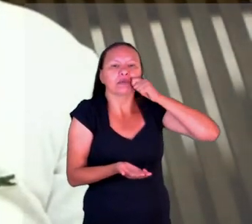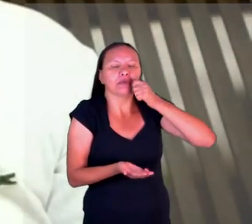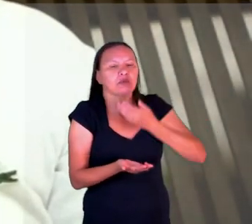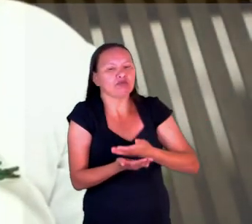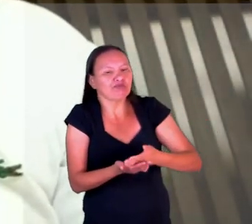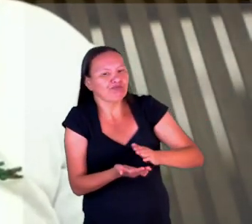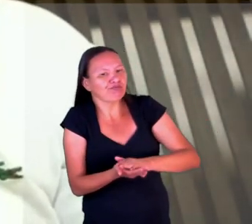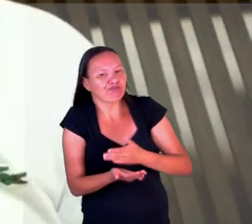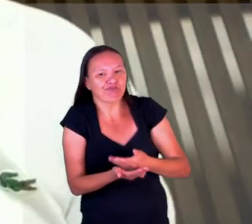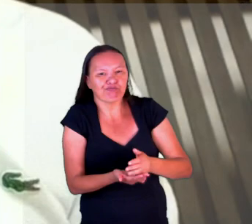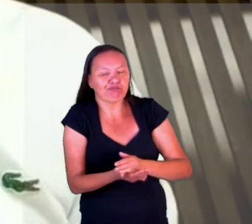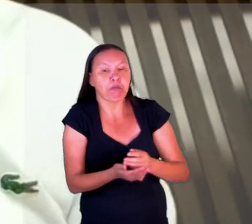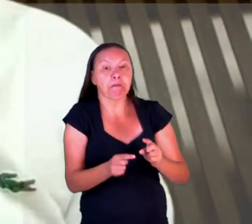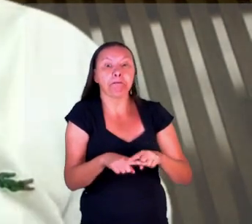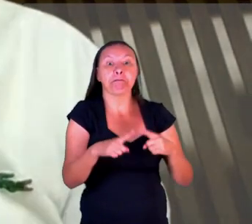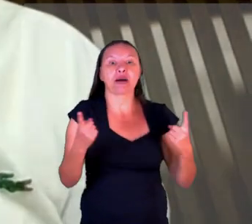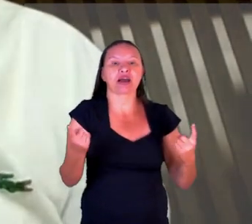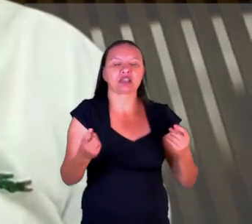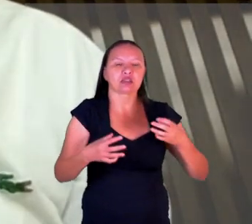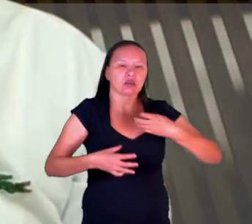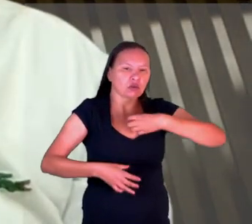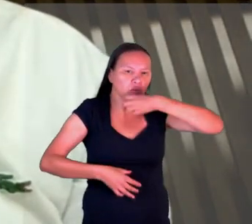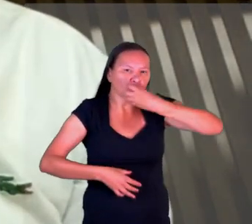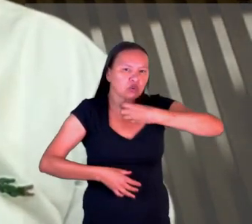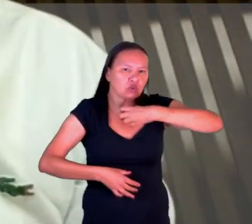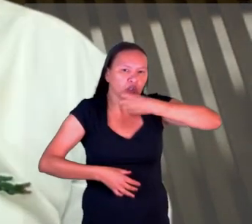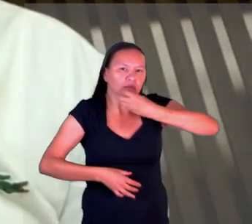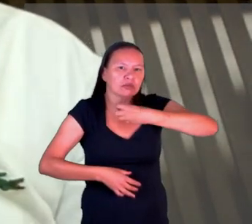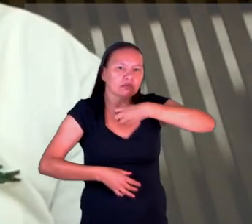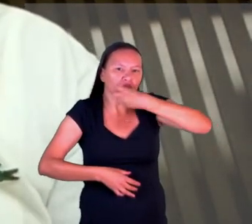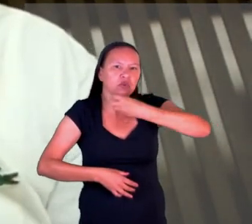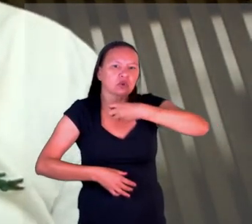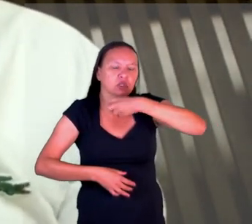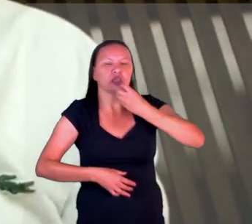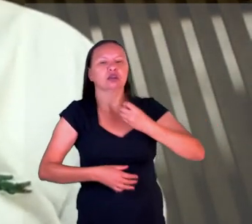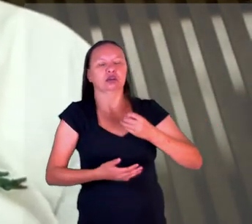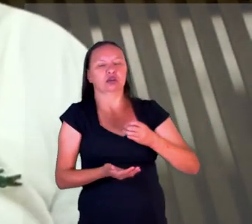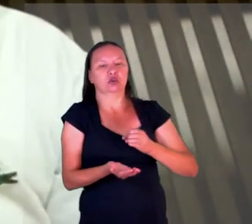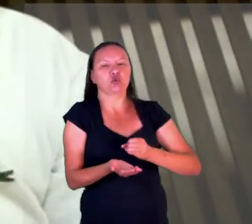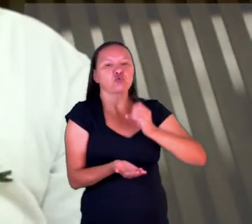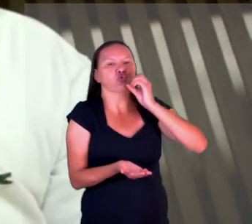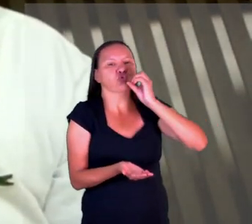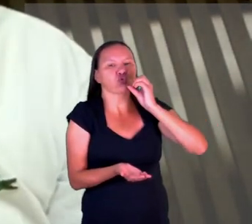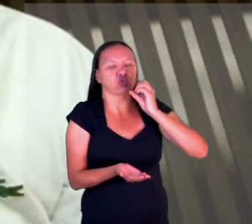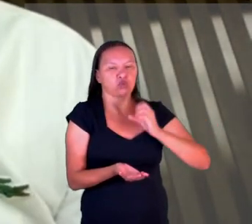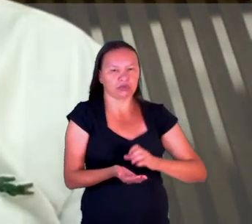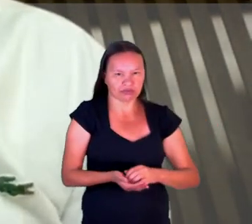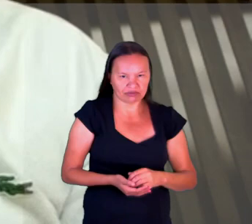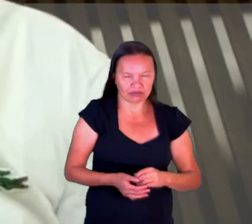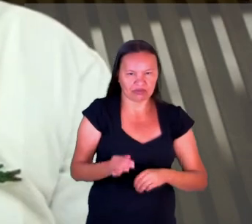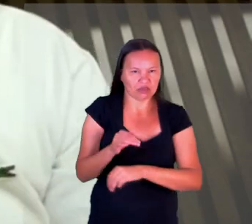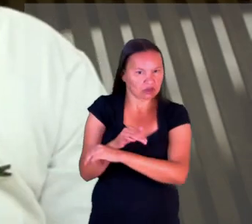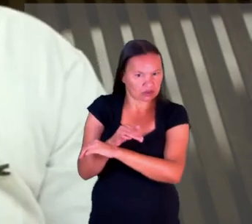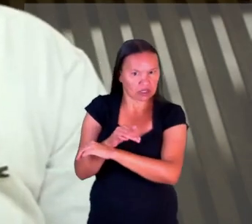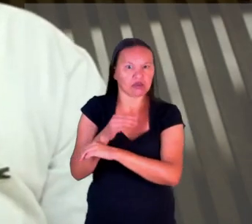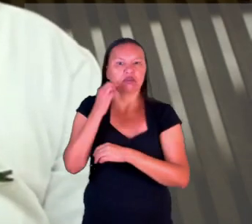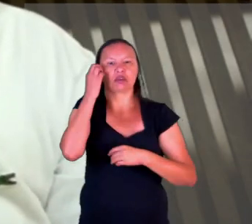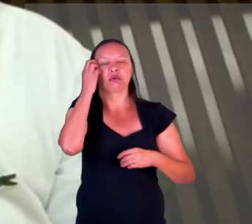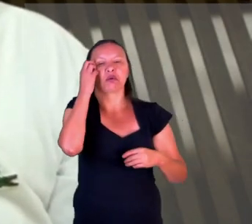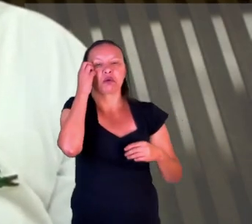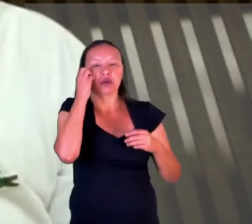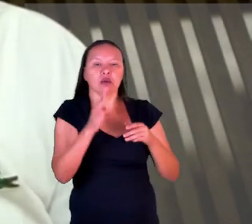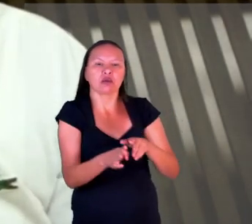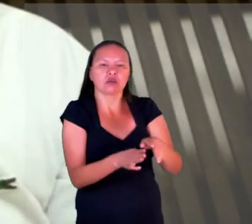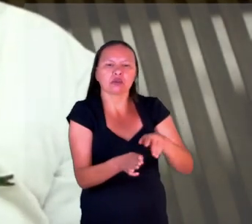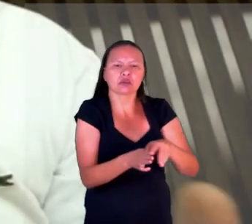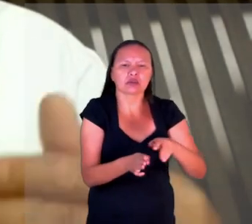população São Desafios que nós que nós enquanto movimento enquanto organizações da sociedade civil né enquanto conselhos